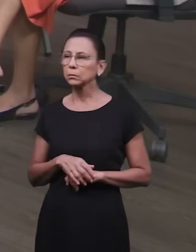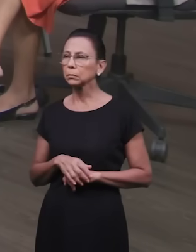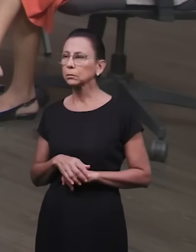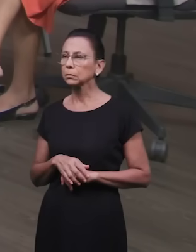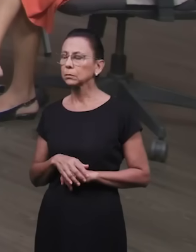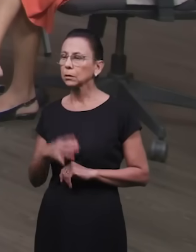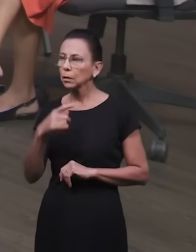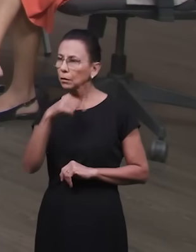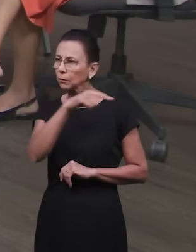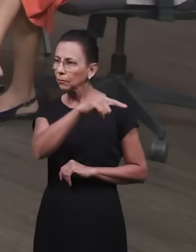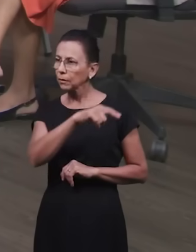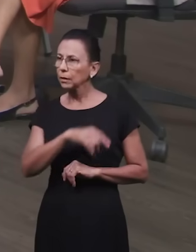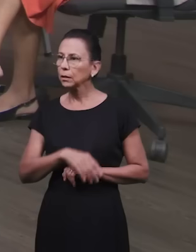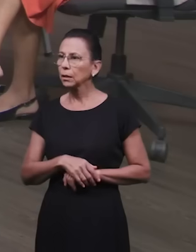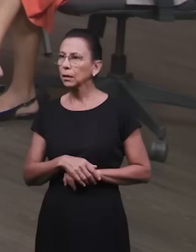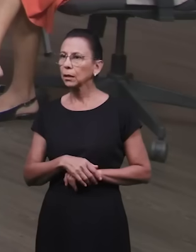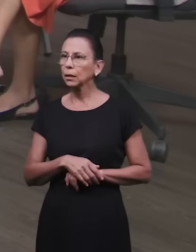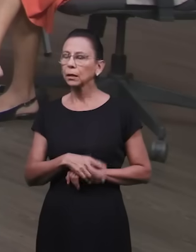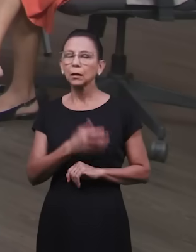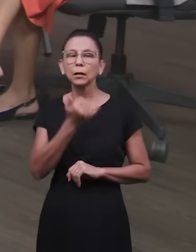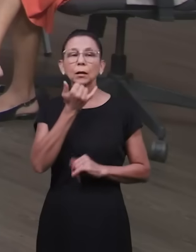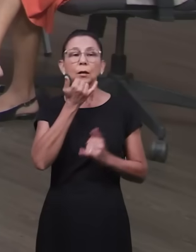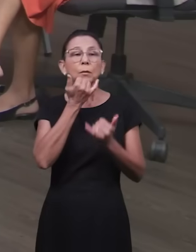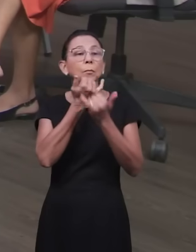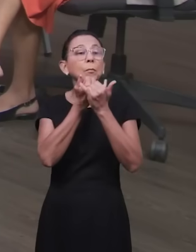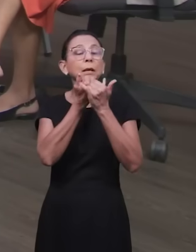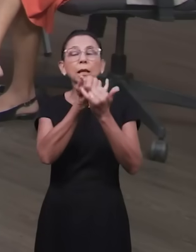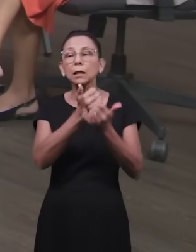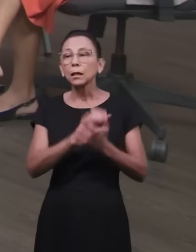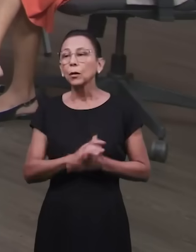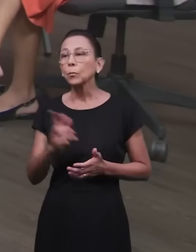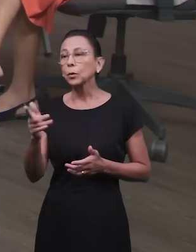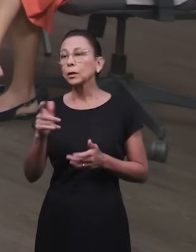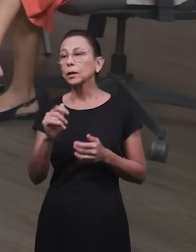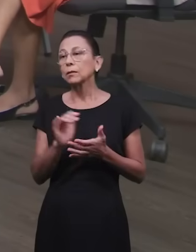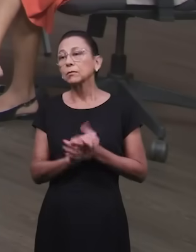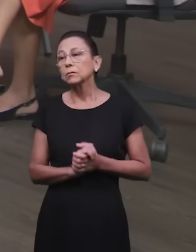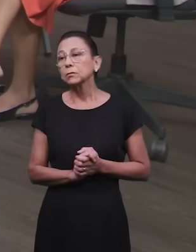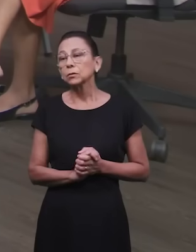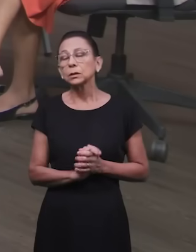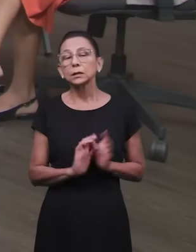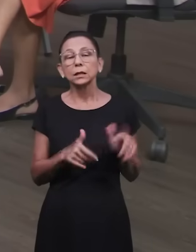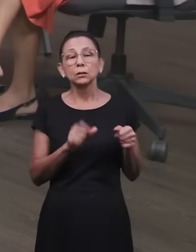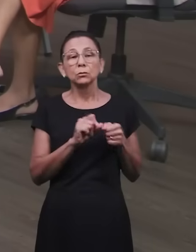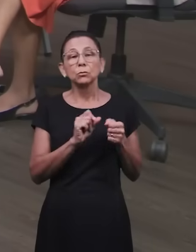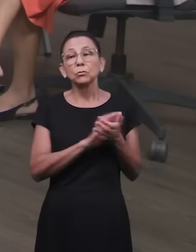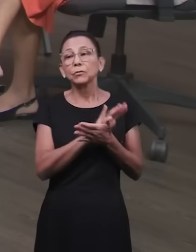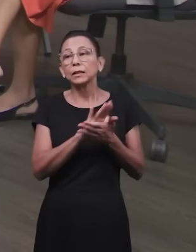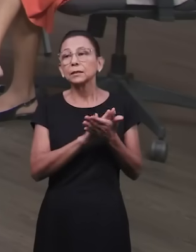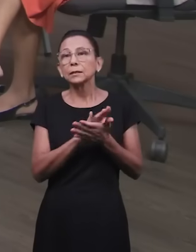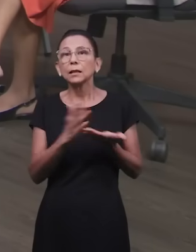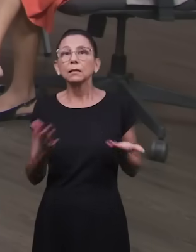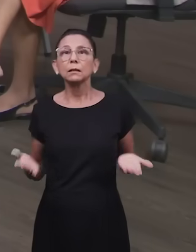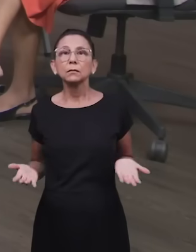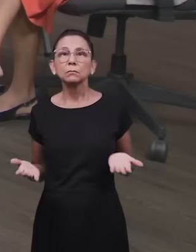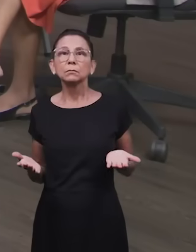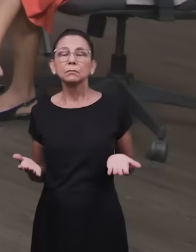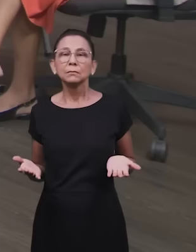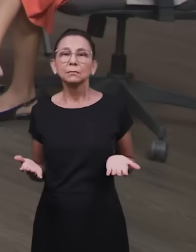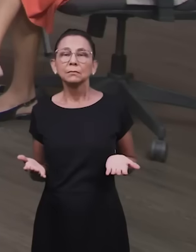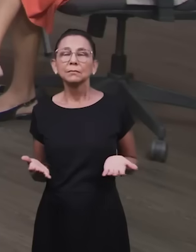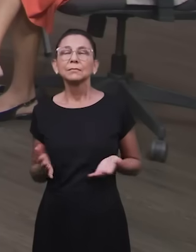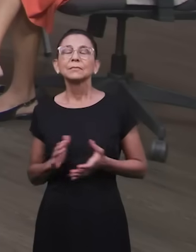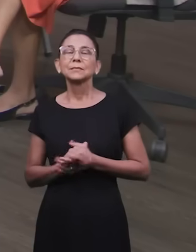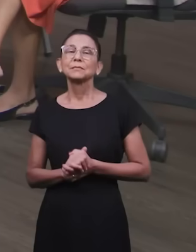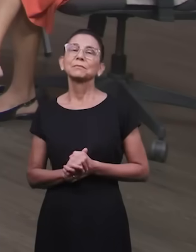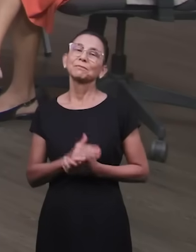eu pedi perdão, não fiz nada com ela, fiz por isso mesmo. Vai lá e pede perdão para ela por não ter feito nada com ela e ter chegado nesse ponto de vocês duas. E as duas se